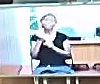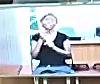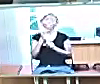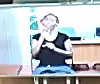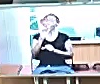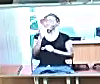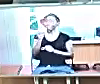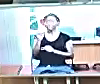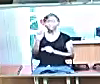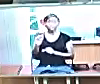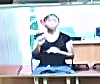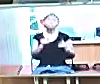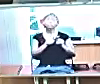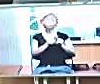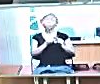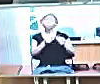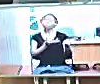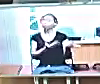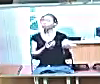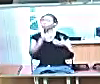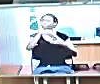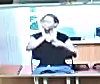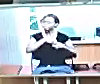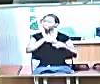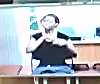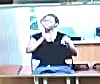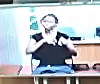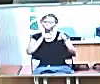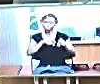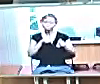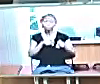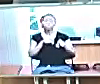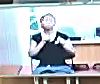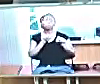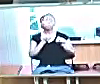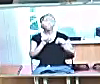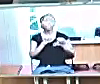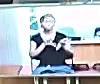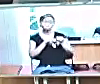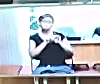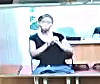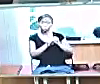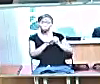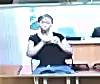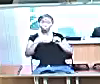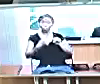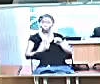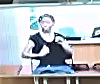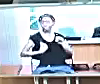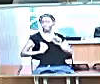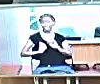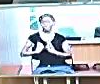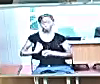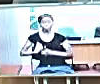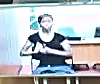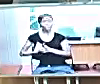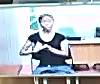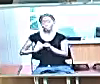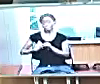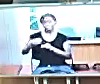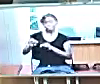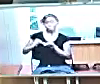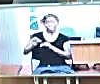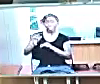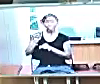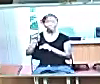quando ele conforma questão dada da aplicação do projeto de vida dele a continuação do projeto dele de